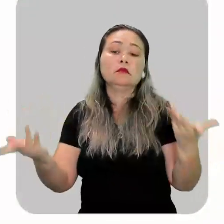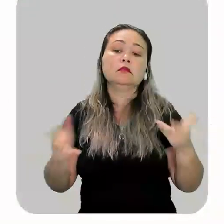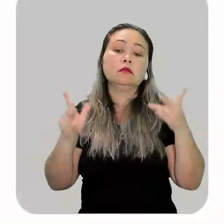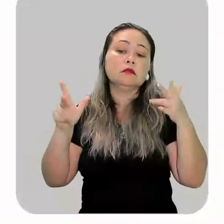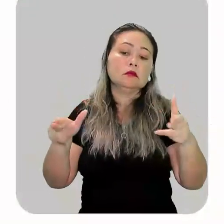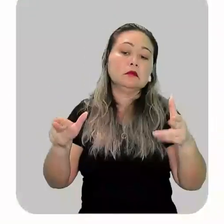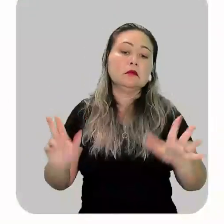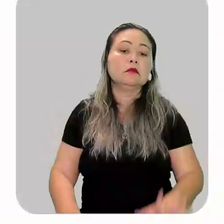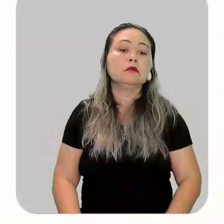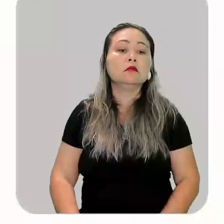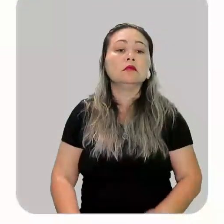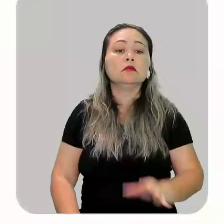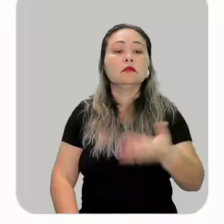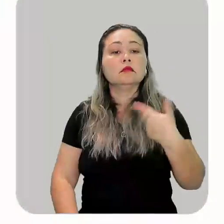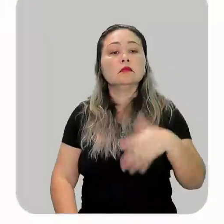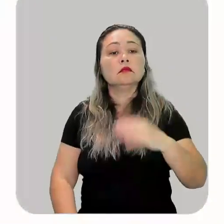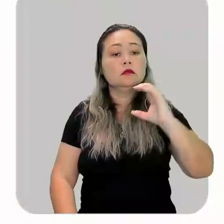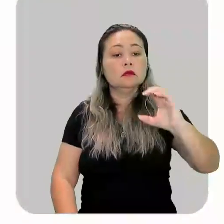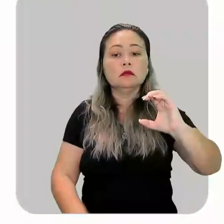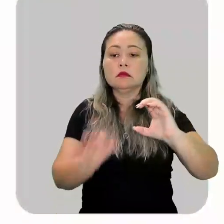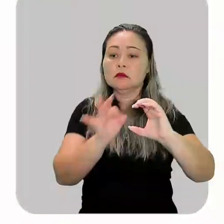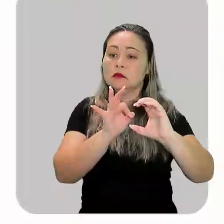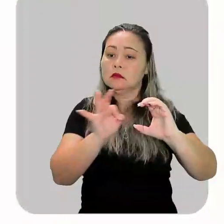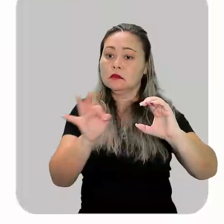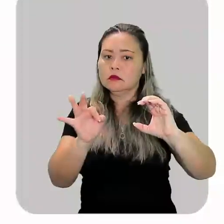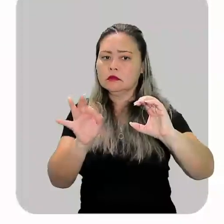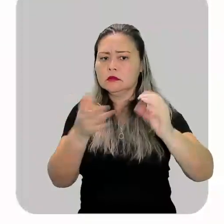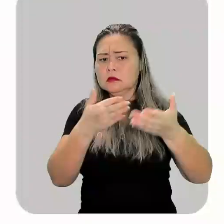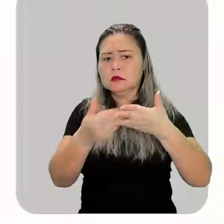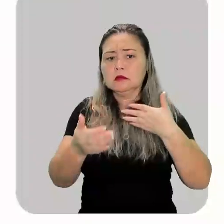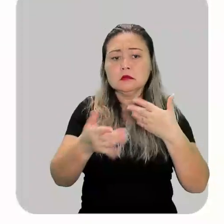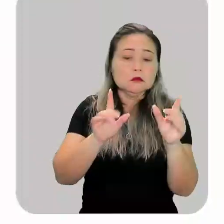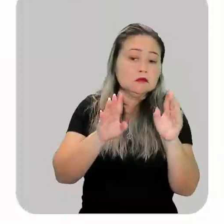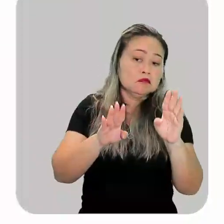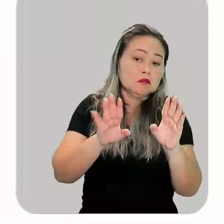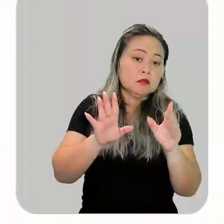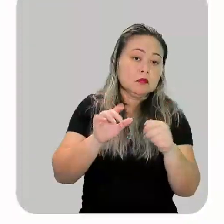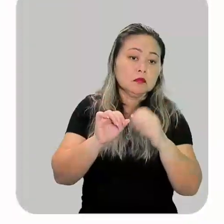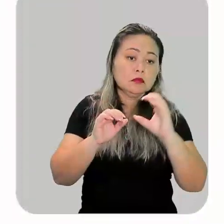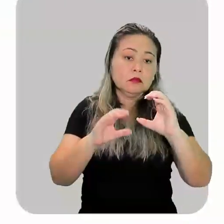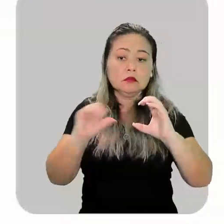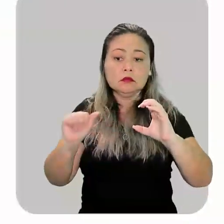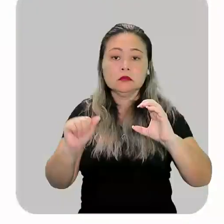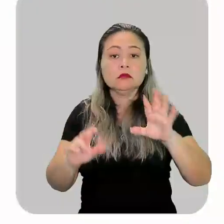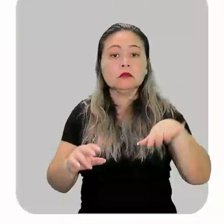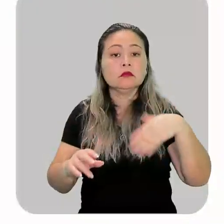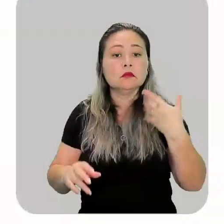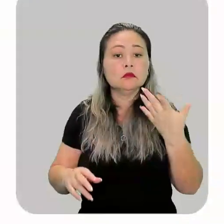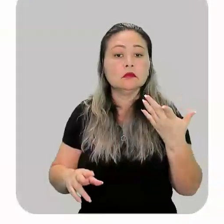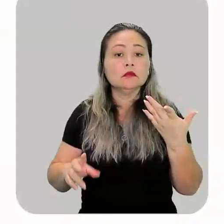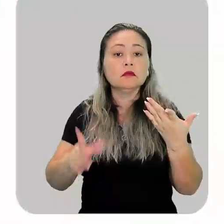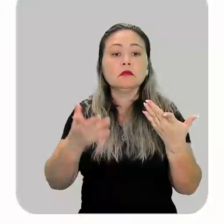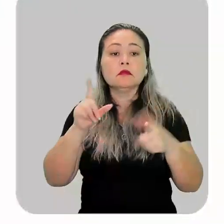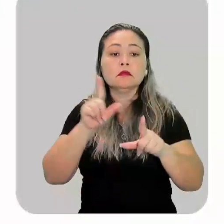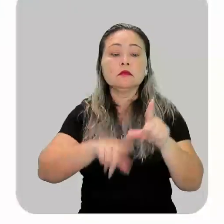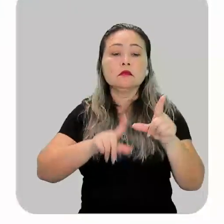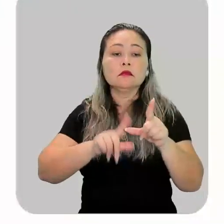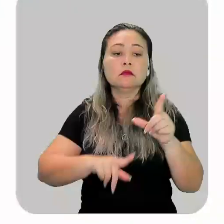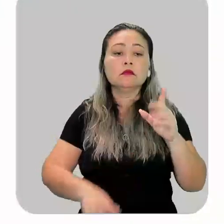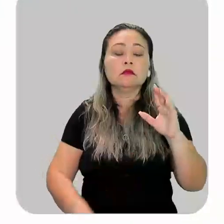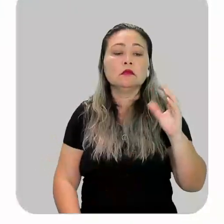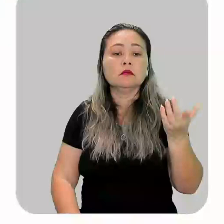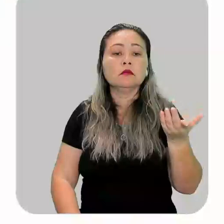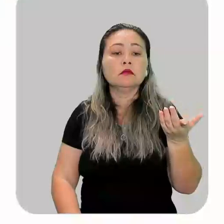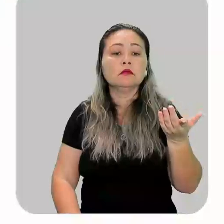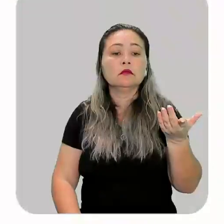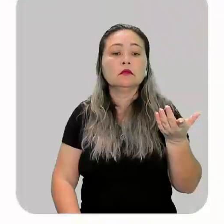lá. Distância de C até A. Aqui a gente botou B e A, mas os pontos é C e A, não faz diferença, tá? Só a letrinha. Vamos